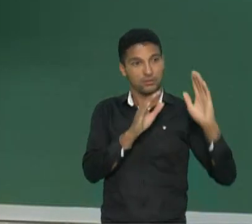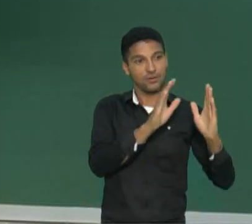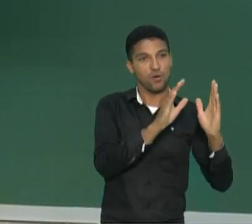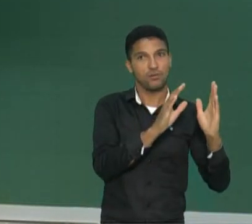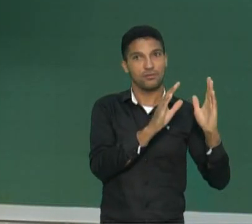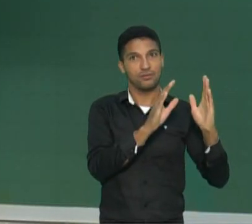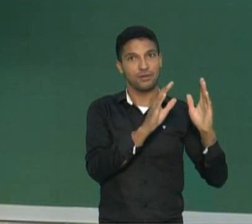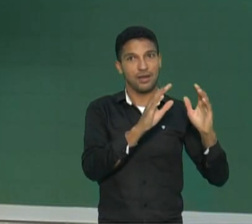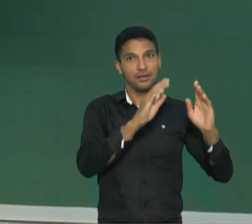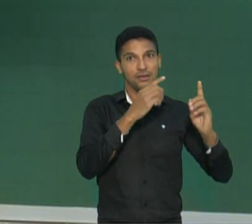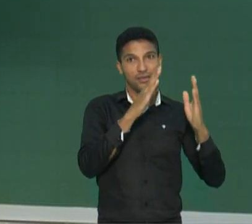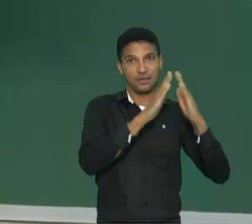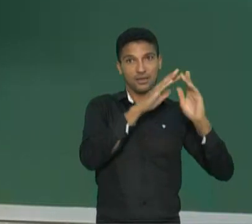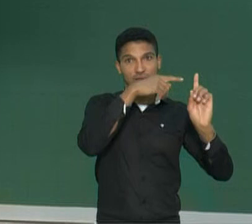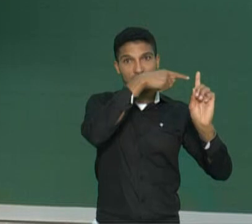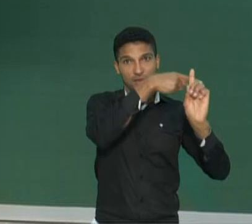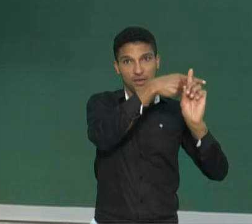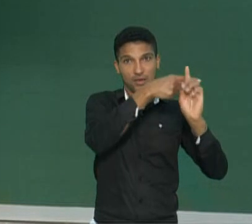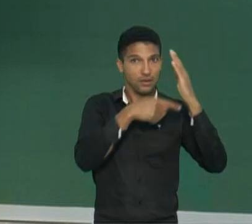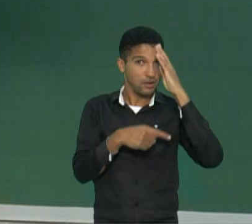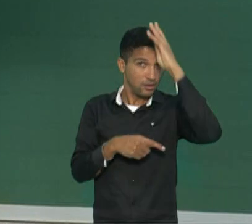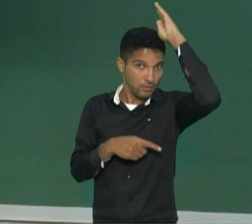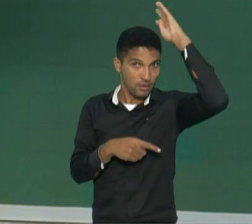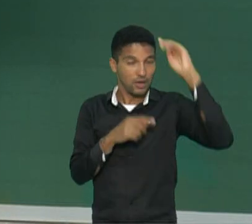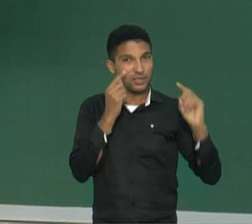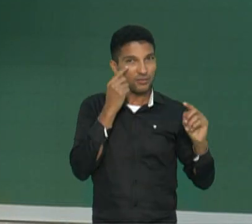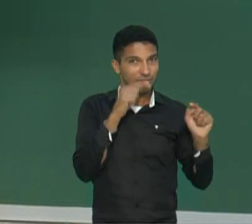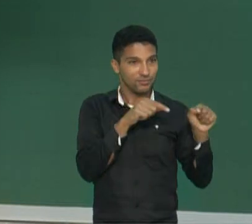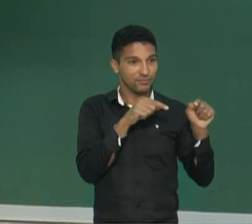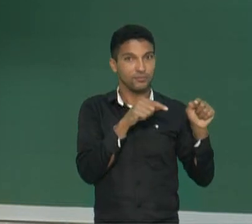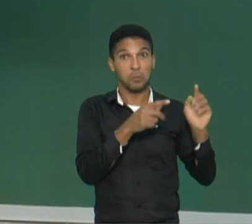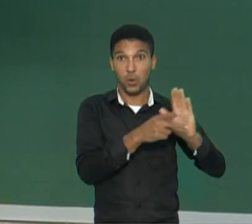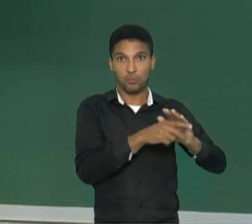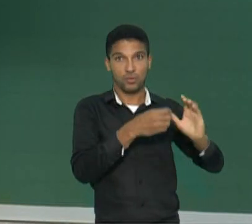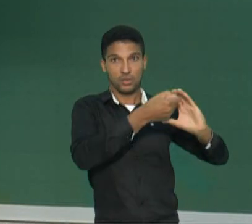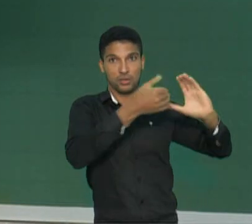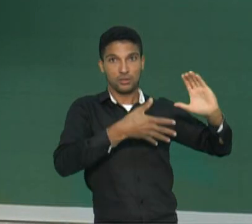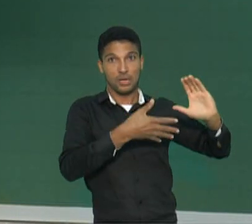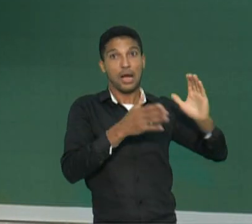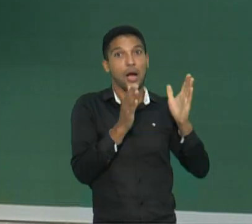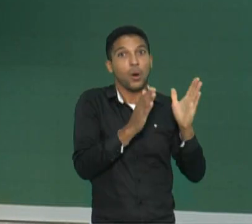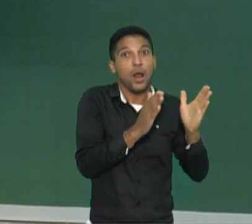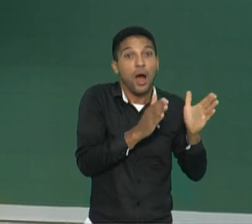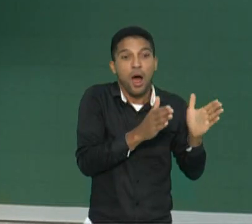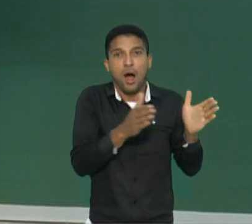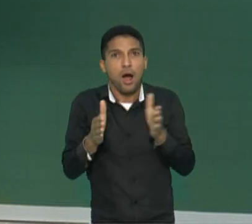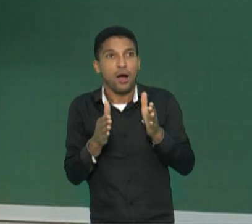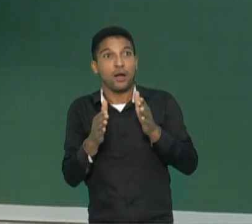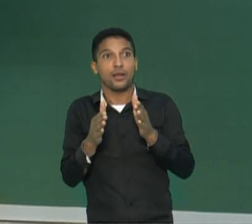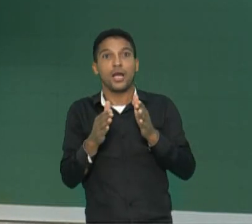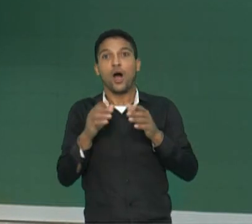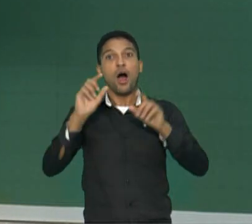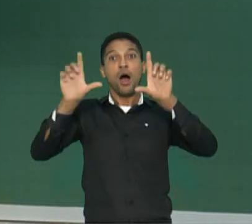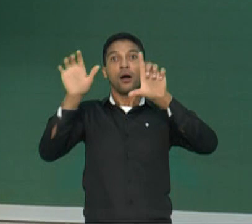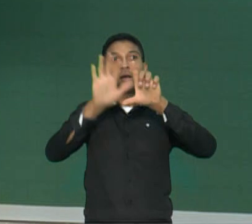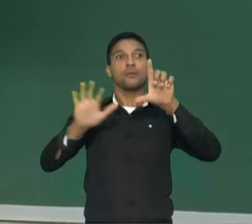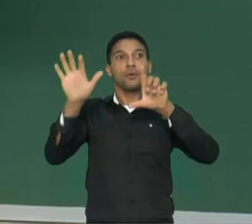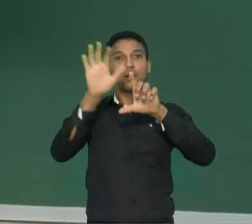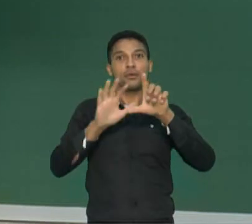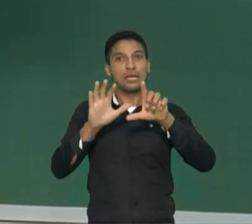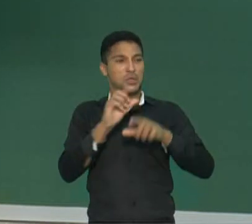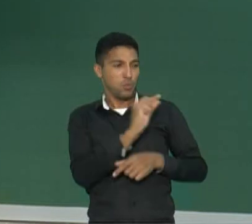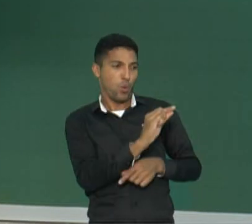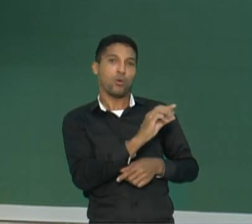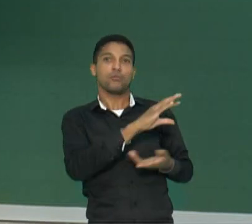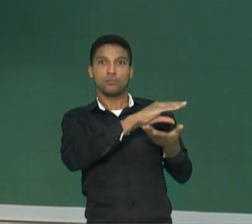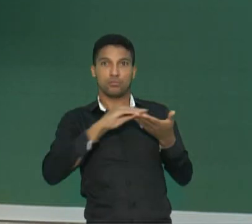muito bem como ela já tem as 3 portadas, que é uma característica que a gente vai ver, né? Como ela já tem a rosácea aqui, como ela já